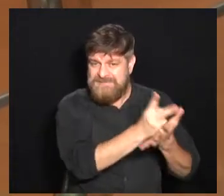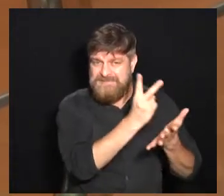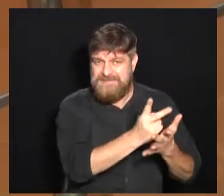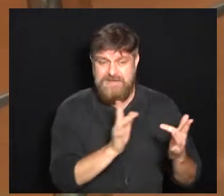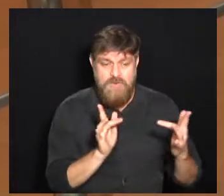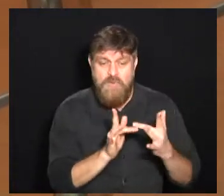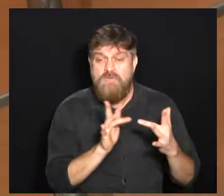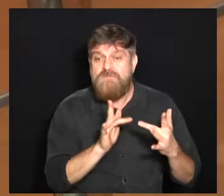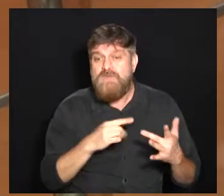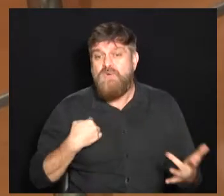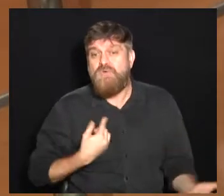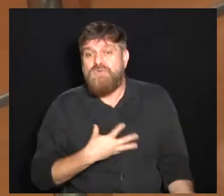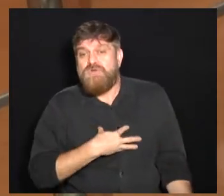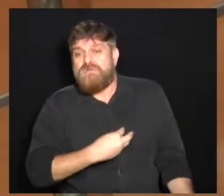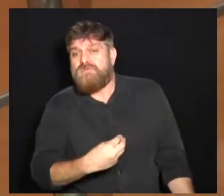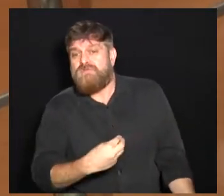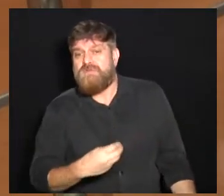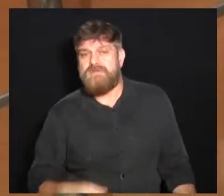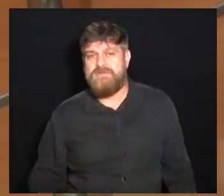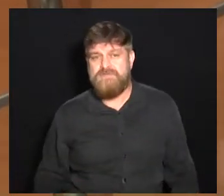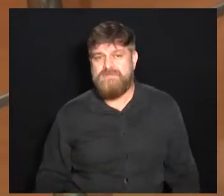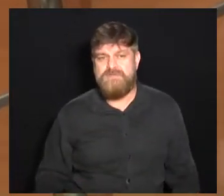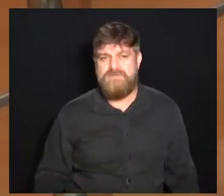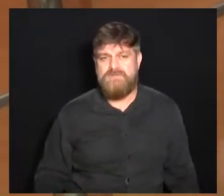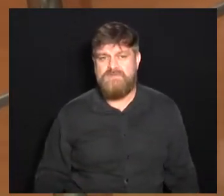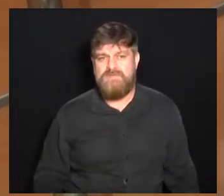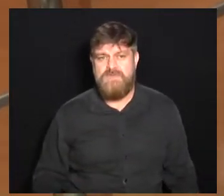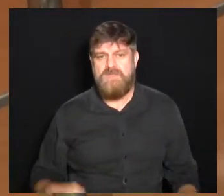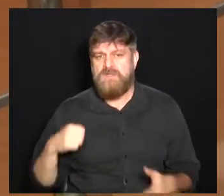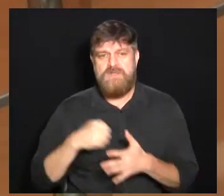com nossos filhos. A questão aqui não é defender